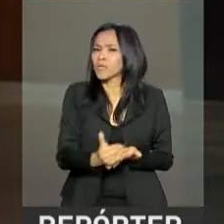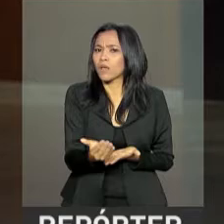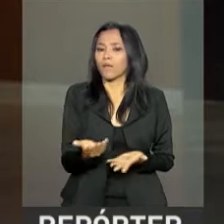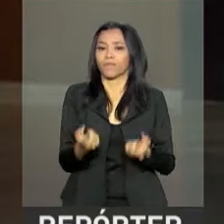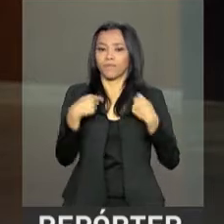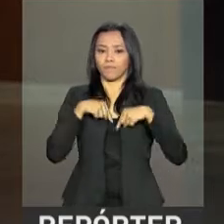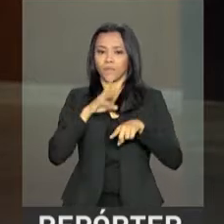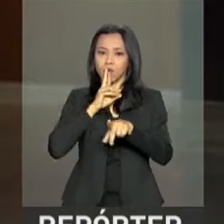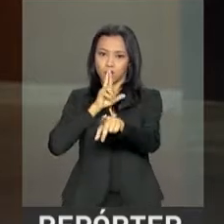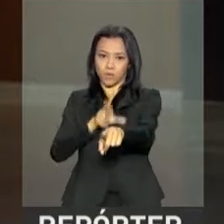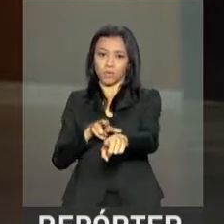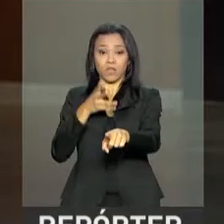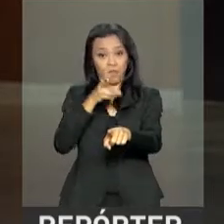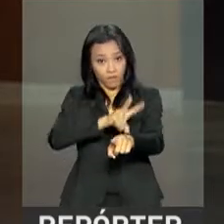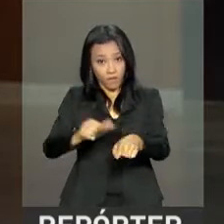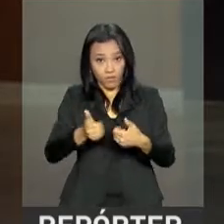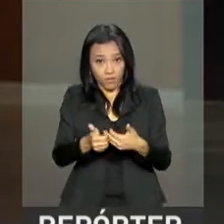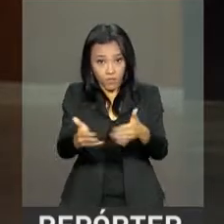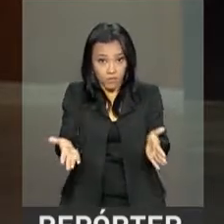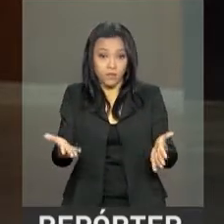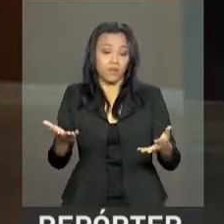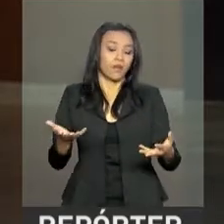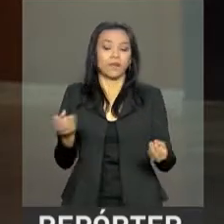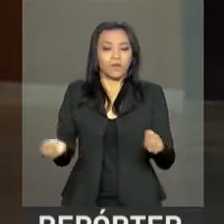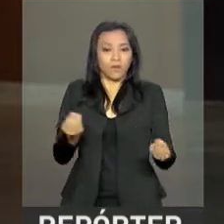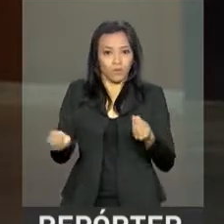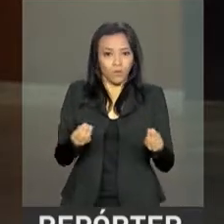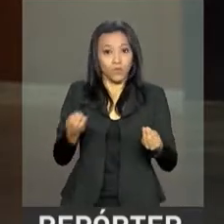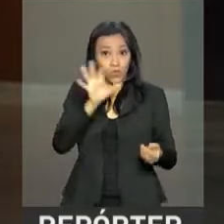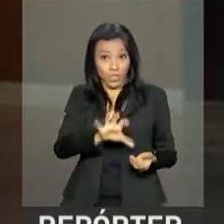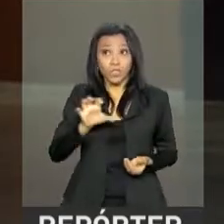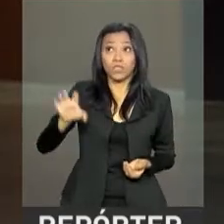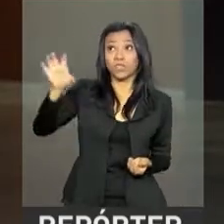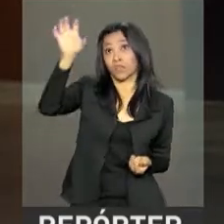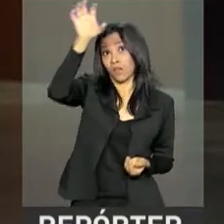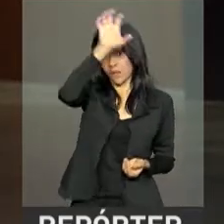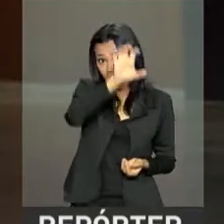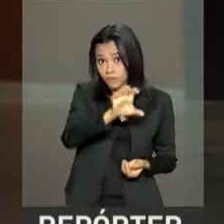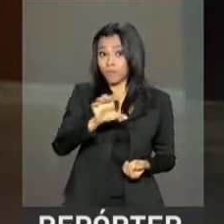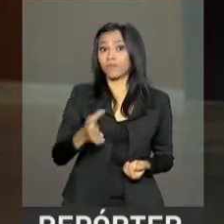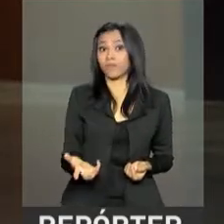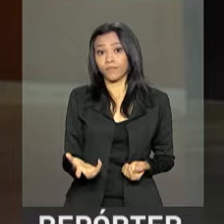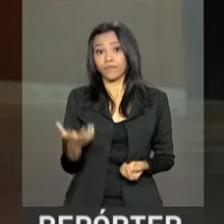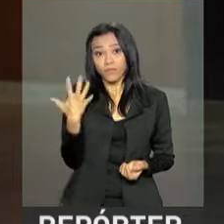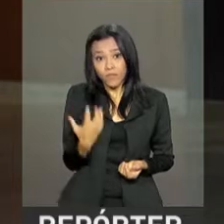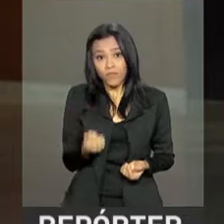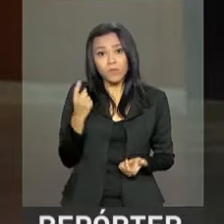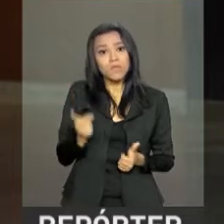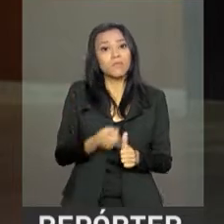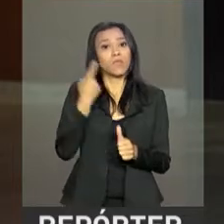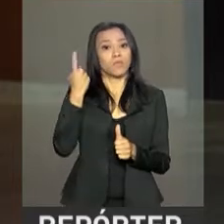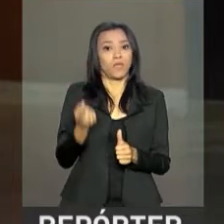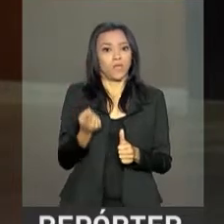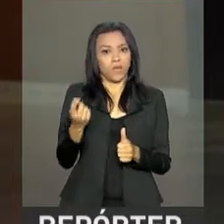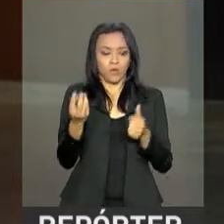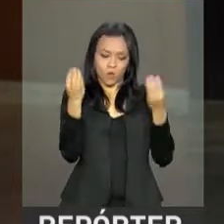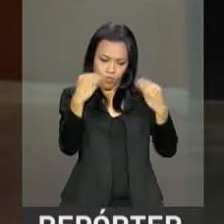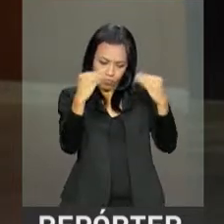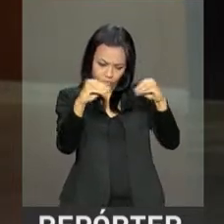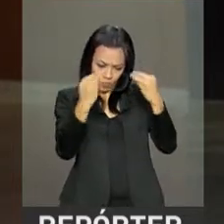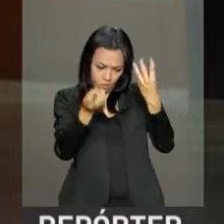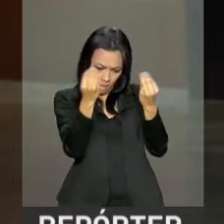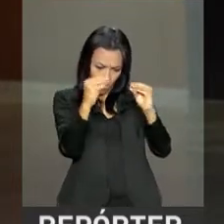trabalho vai ser implementado através dos estados vai ser nós vamos inicialmente construir essas orientações